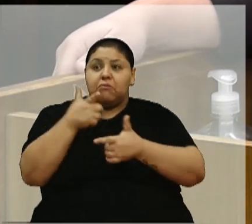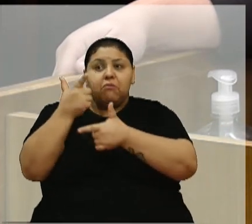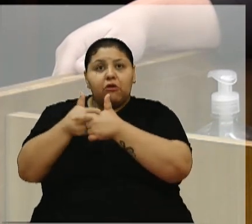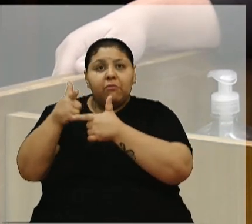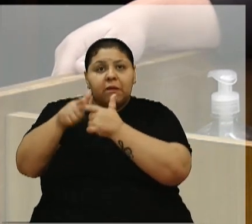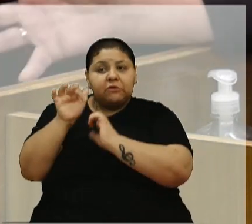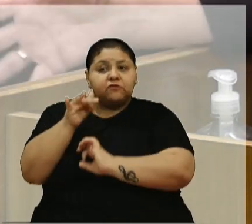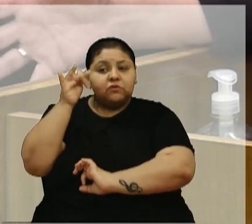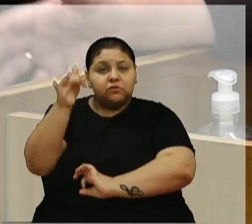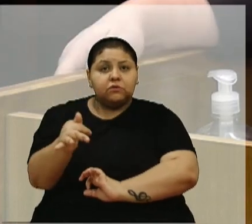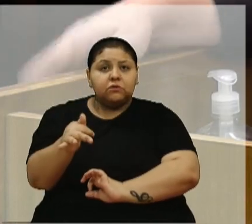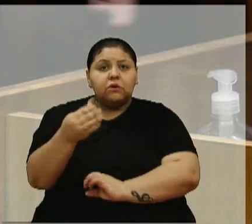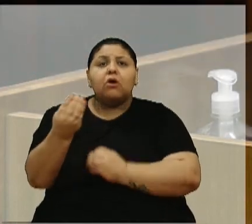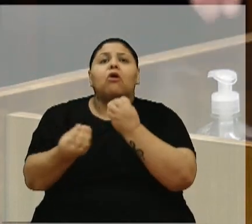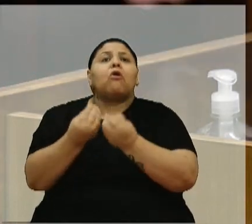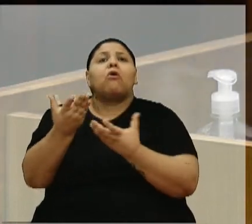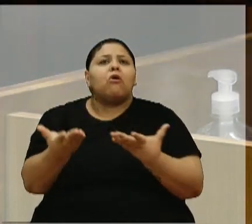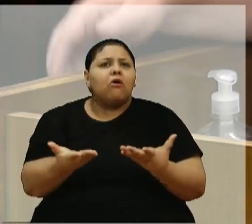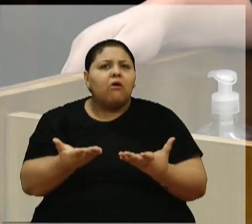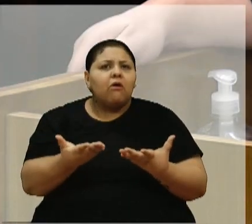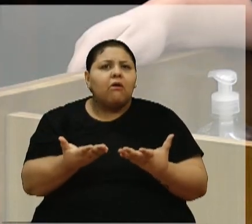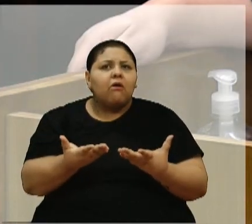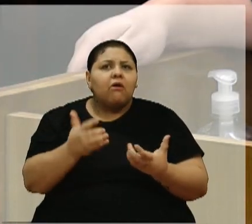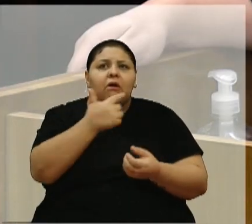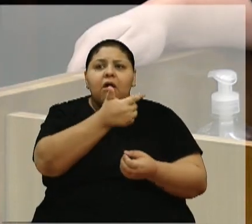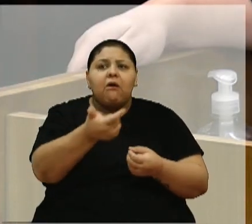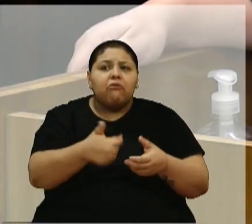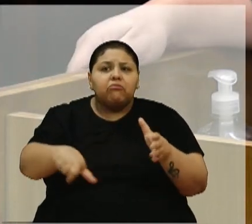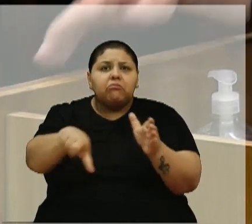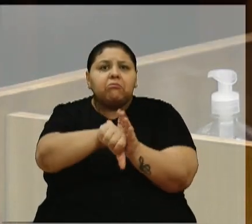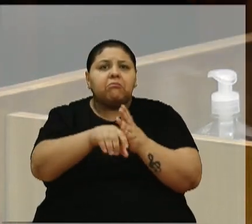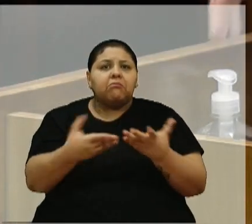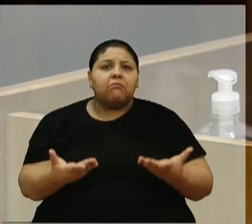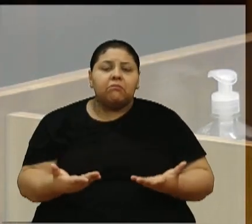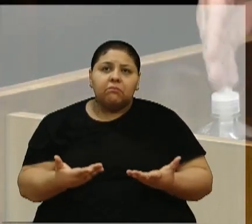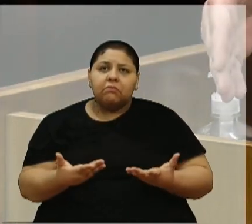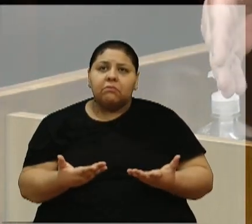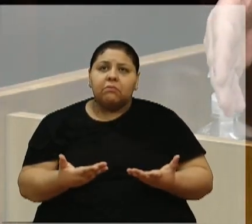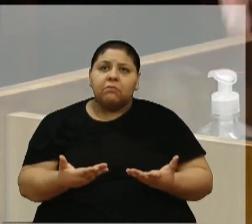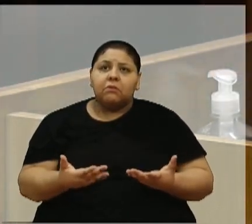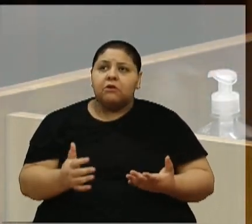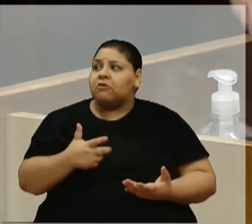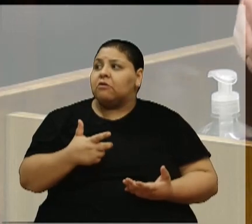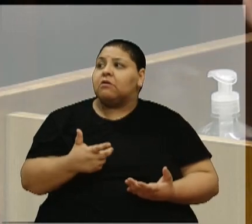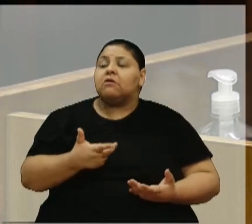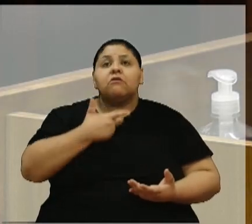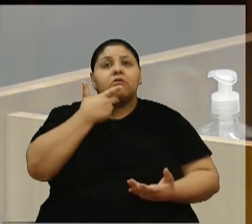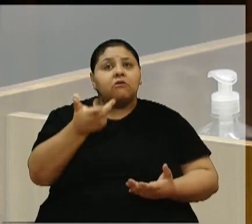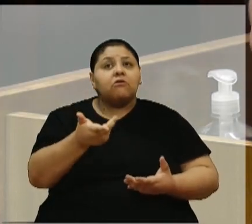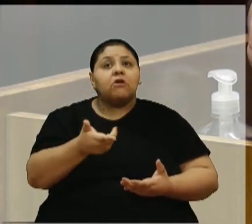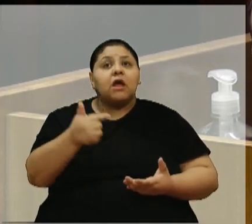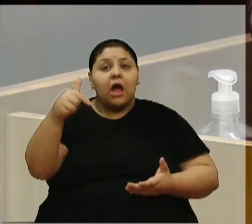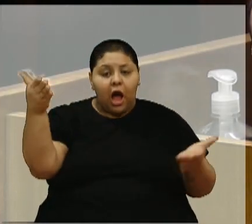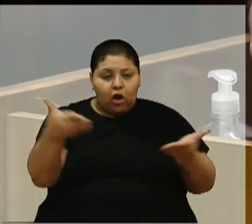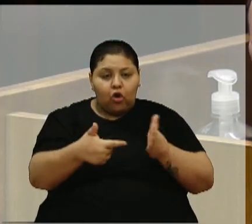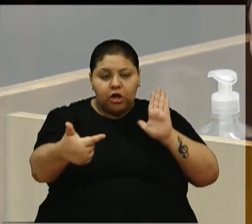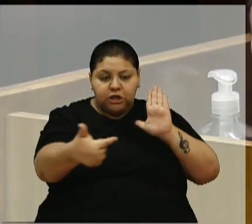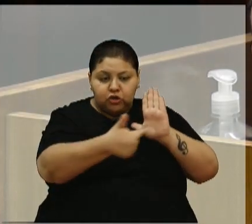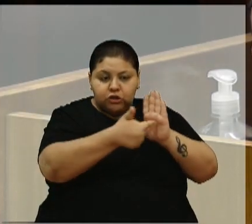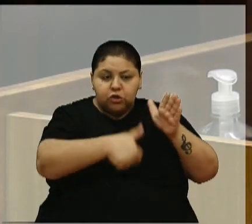prejudicados. Como assim? É outro crime. Acabando de denunciar um crime. Estou denunciando um crime